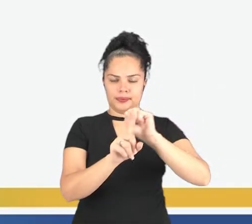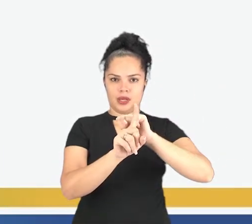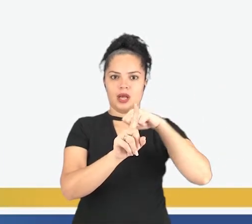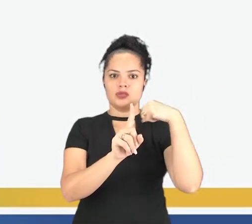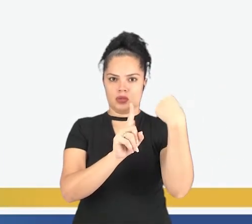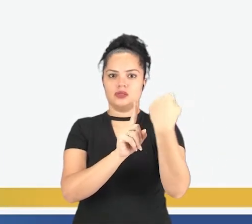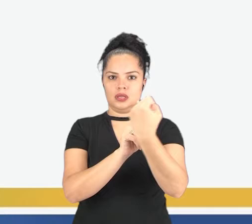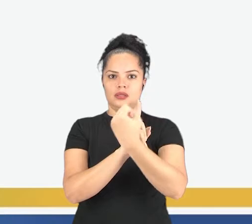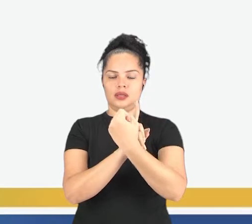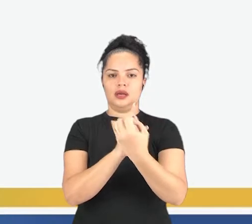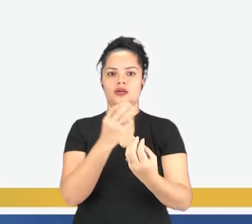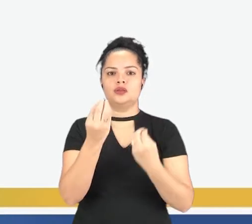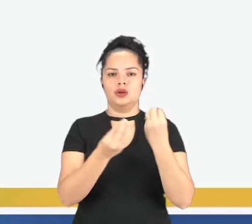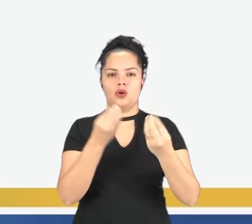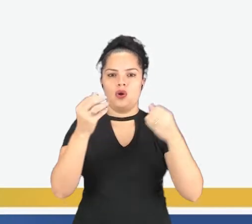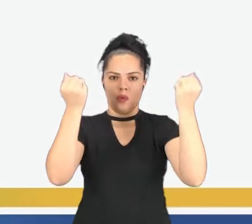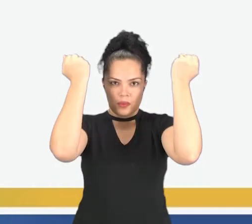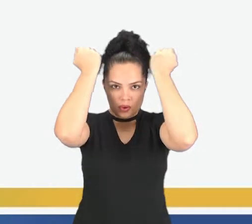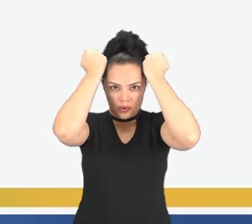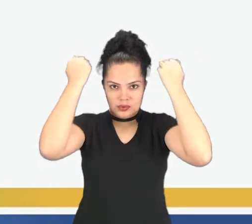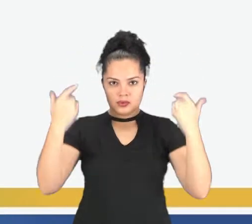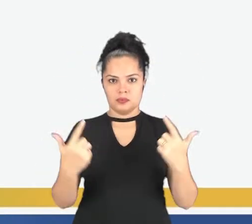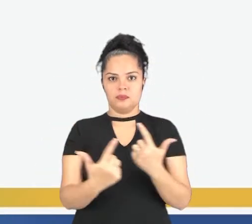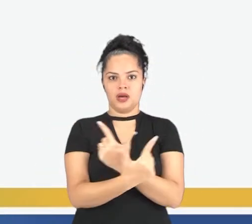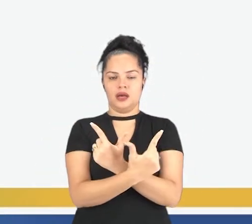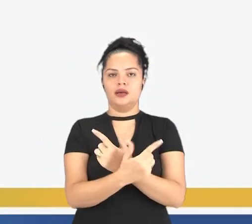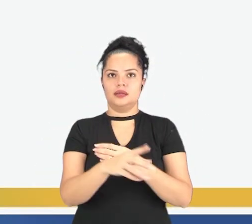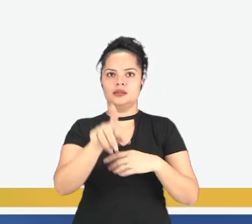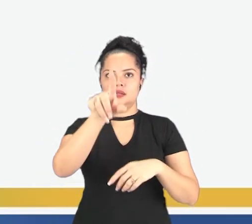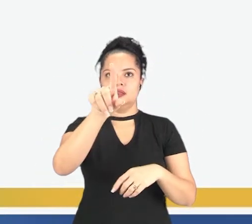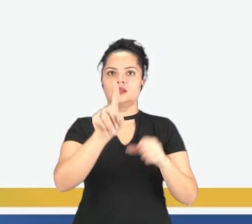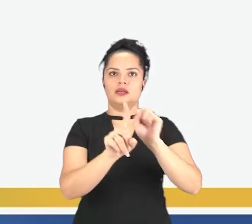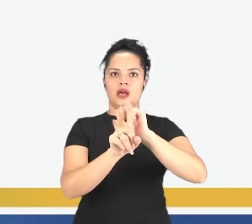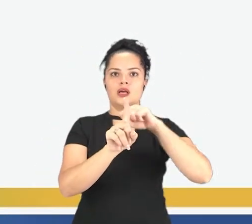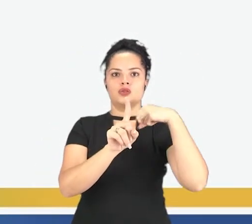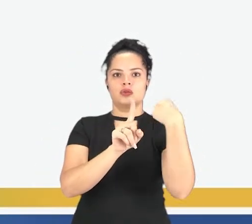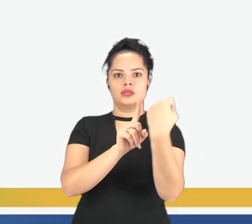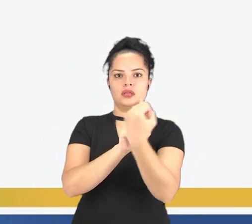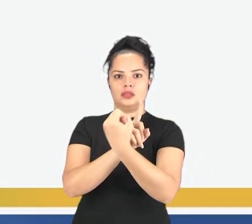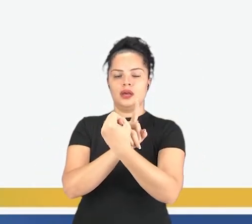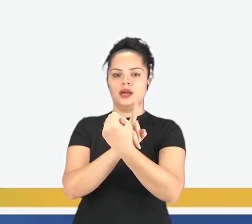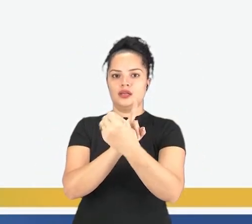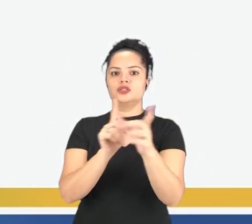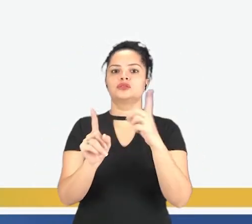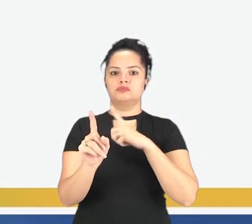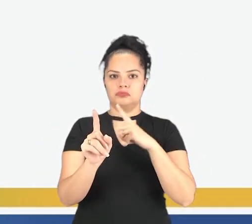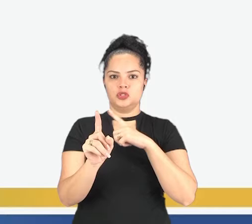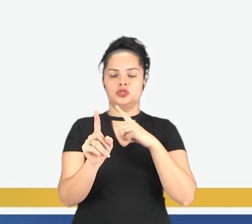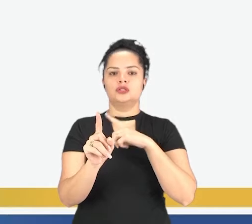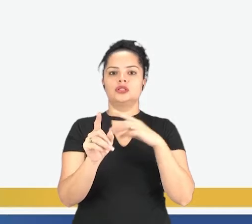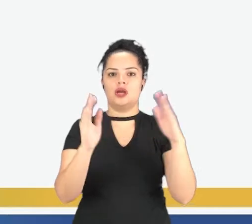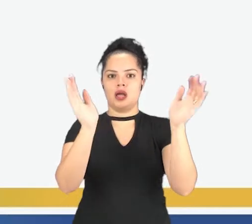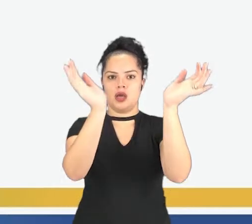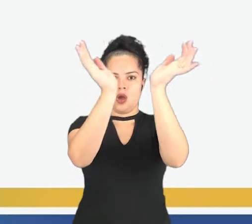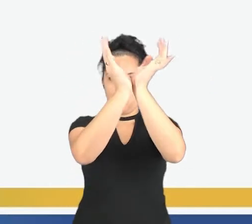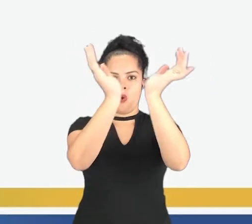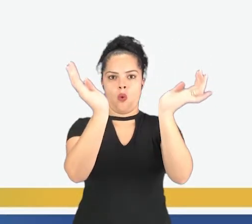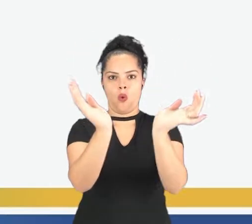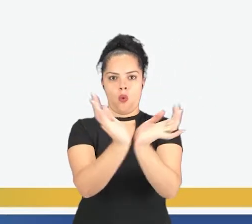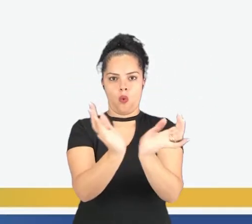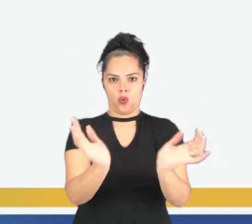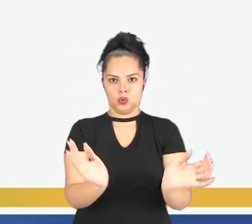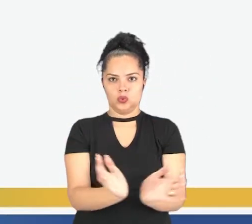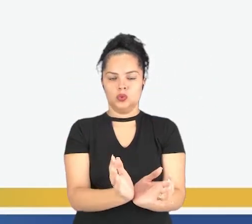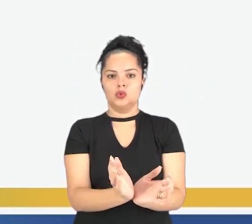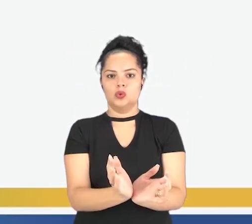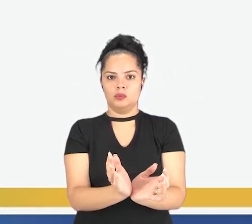sociedade maia, né? Vamos ter uma pirâmide social, era uma sociedade hierárquica, tá, pessoal? Ou seja, ela tinha estratificações, camadas, né? Primeiramente, no